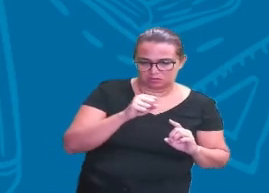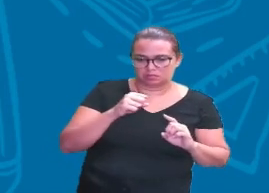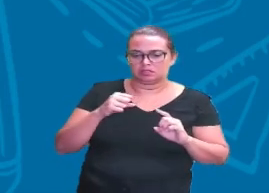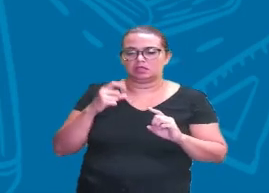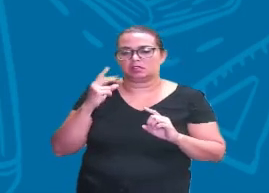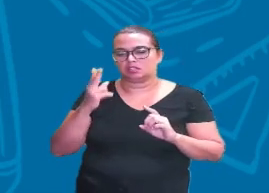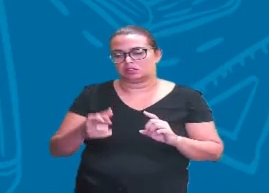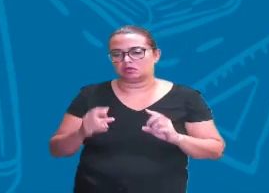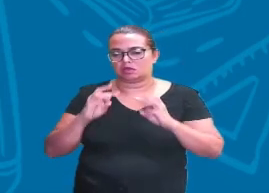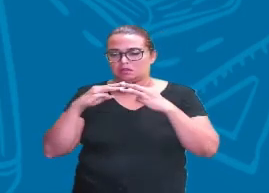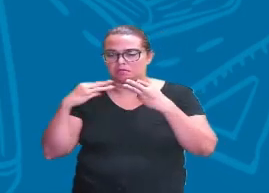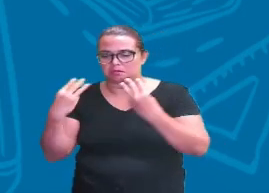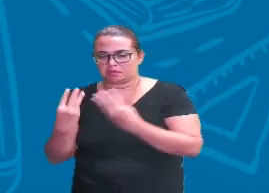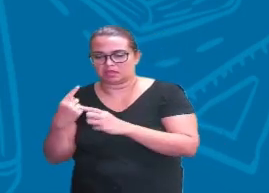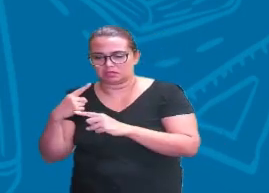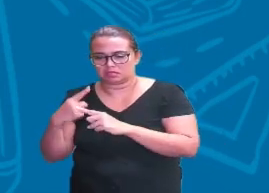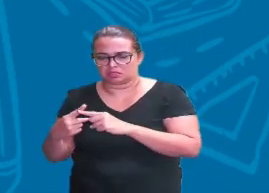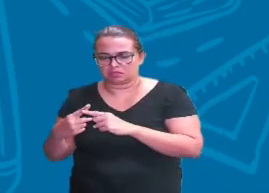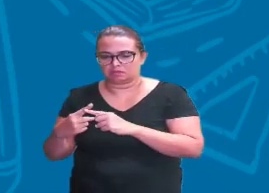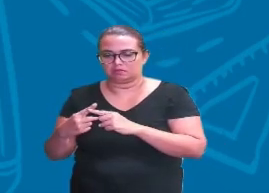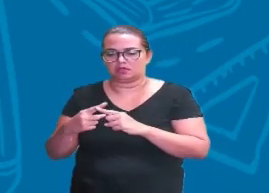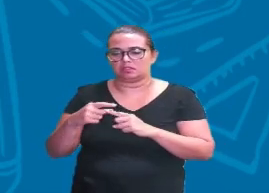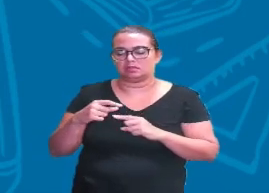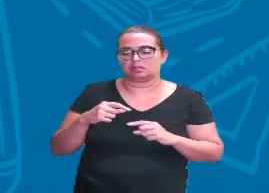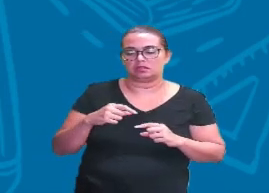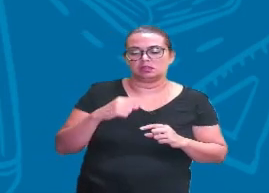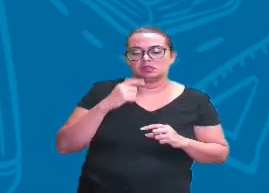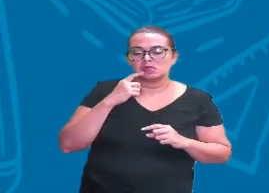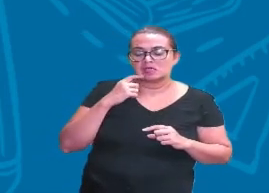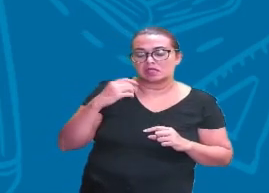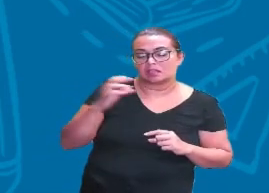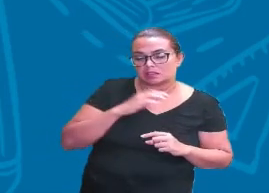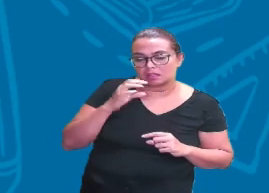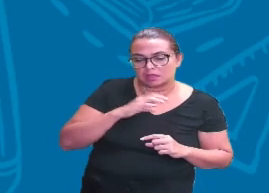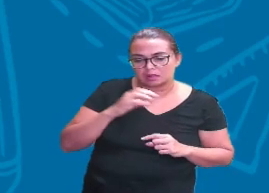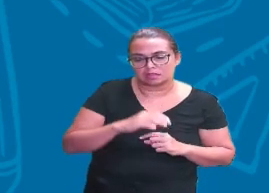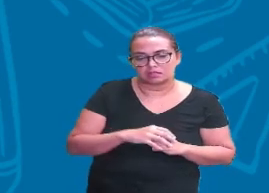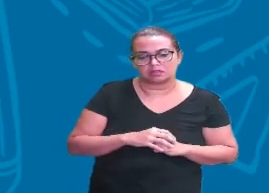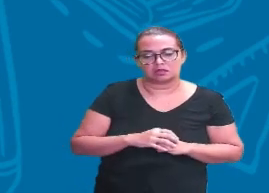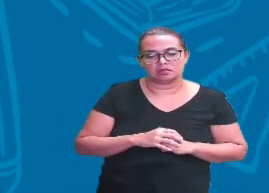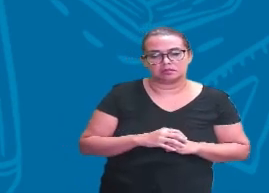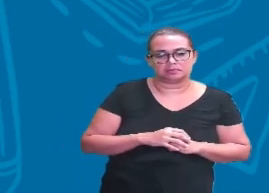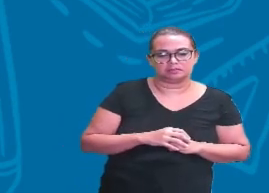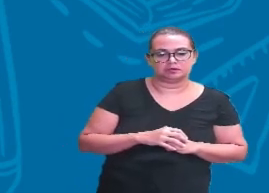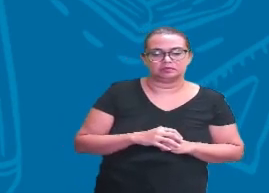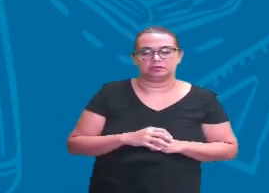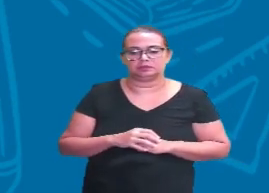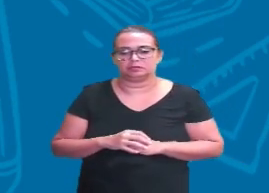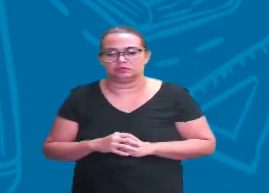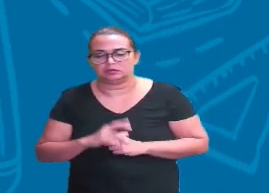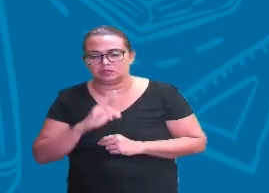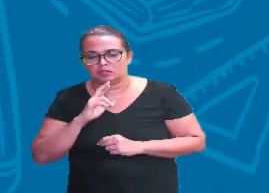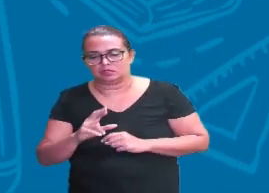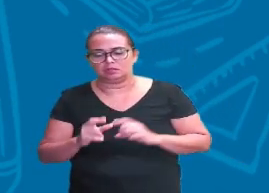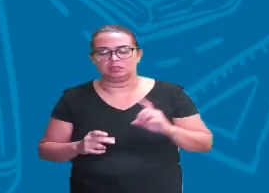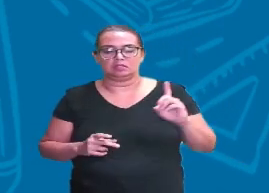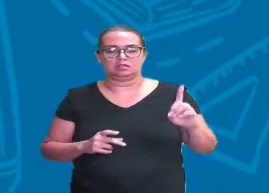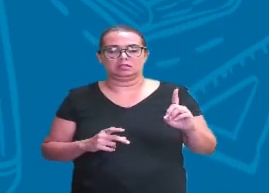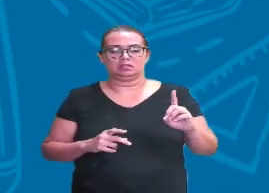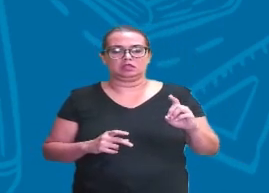da gravidade local. Então, a alternativa aí é a letra D. Por que a letra D? Porque a gente viu que peso é quem? É o produto